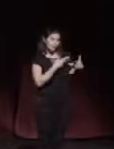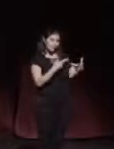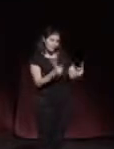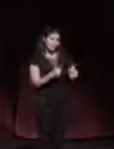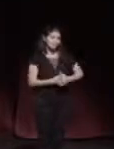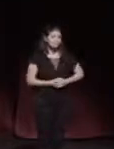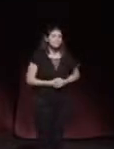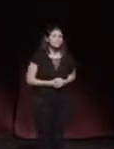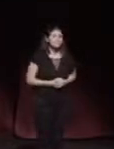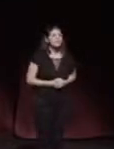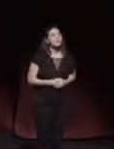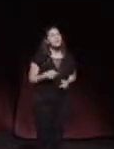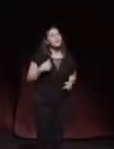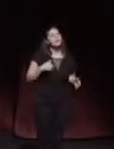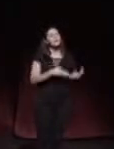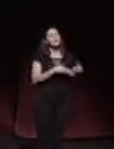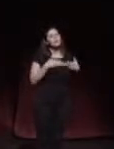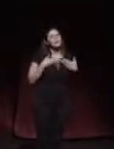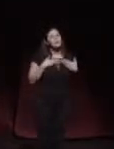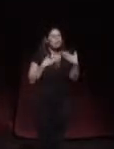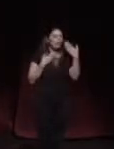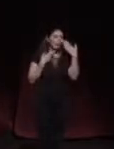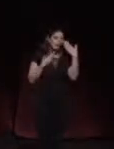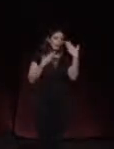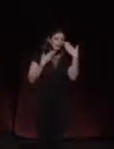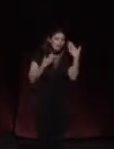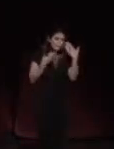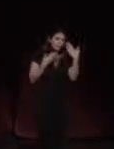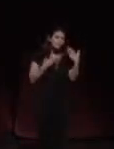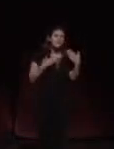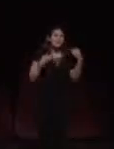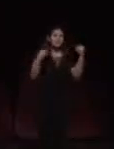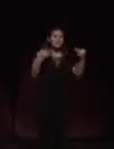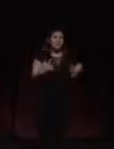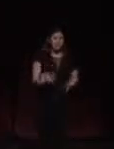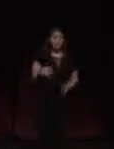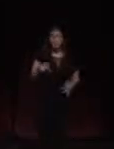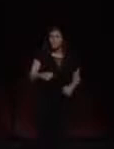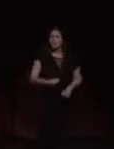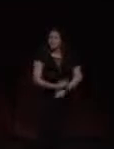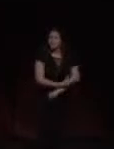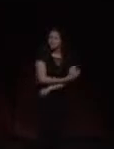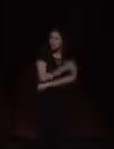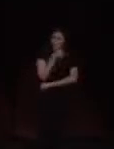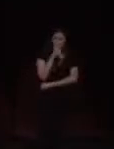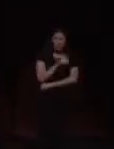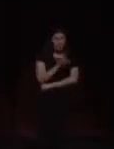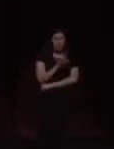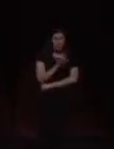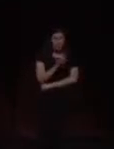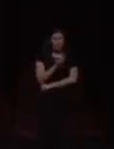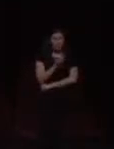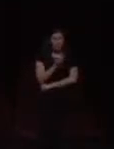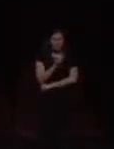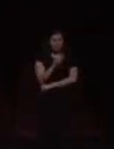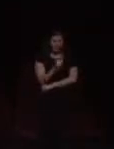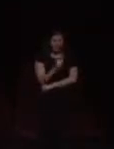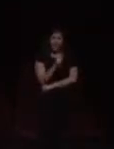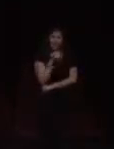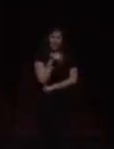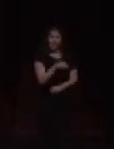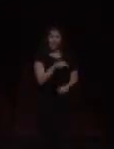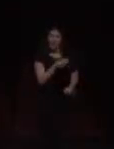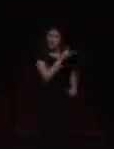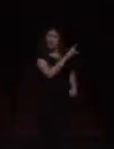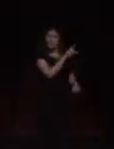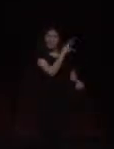licença para preencher um pouquinho esse agradecimento, dizendo que foi muito emocionante ouvir o relato da Tereza sobre a professora dela, porque eu fui aluna dela